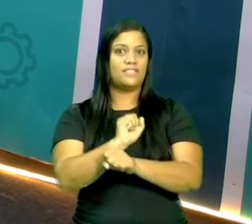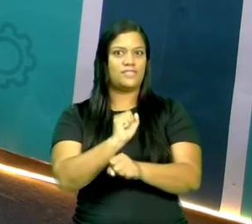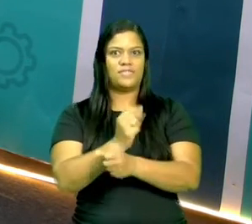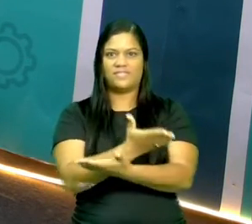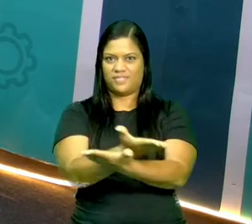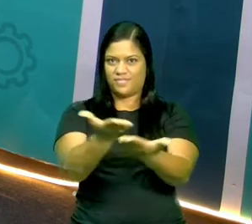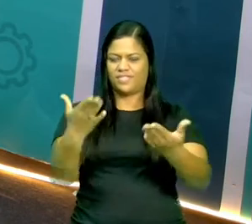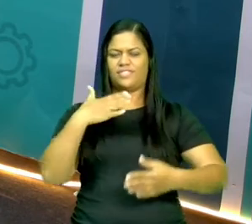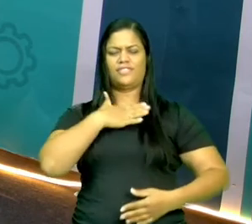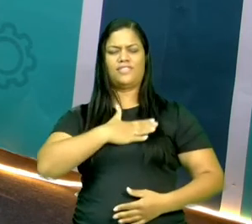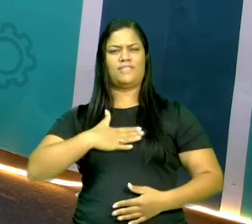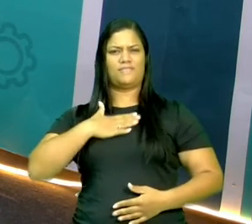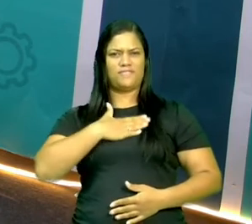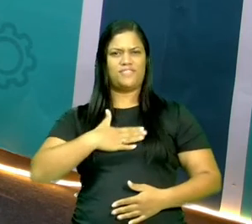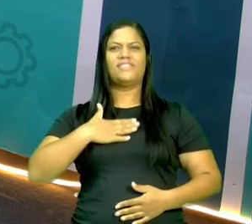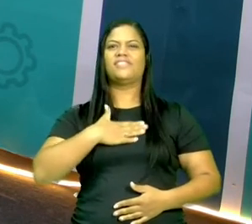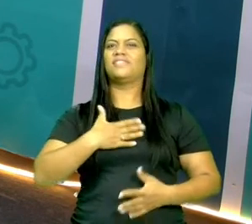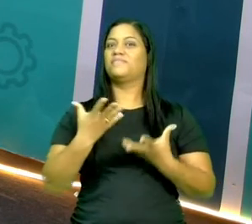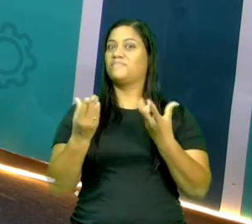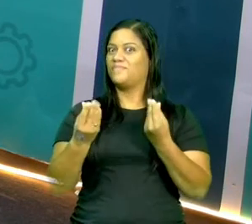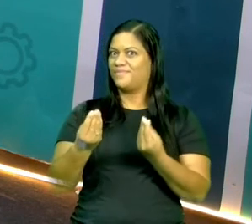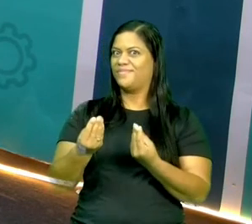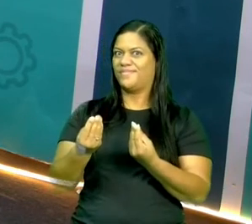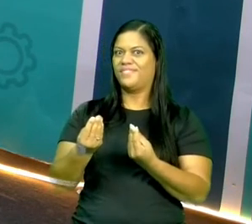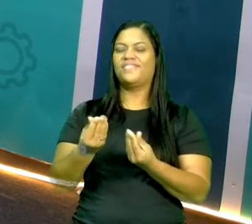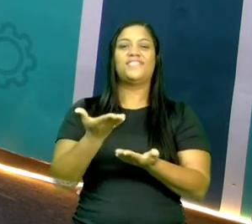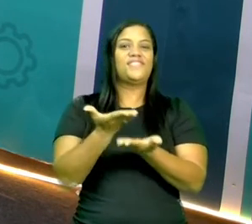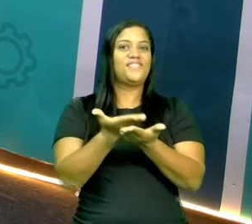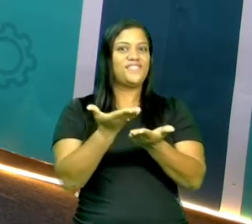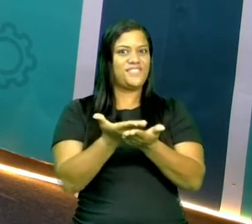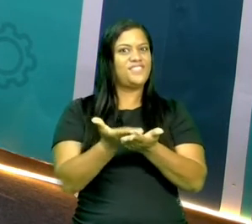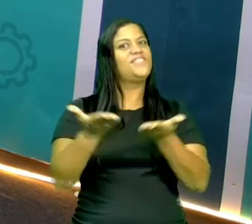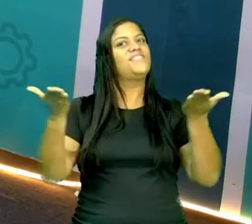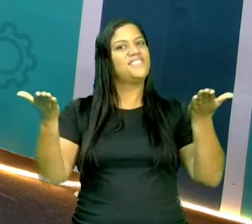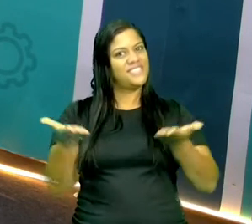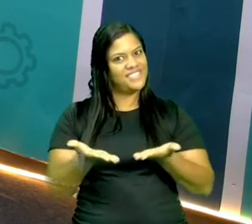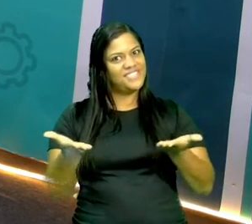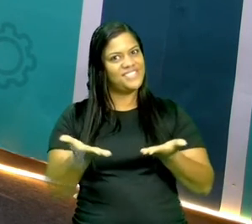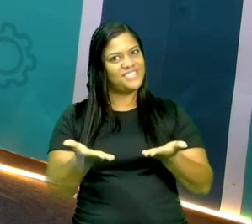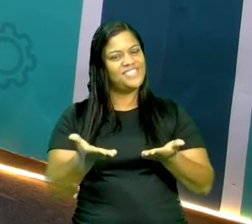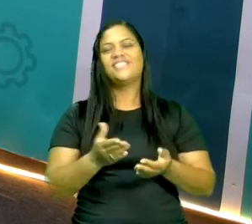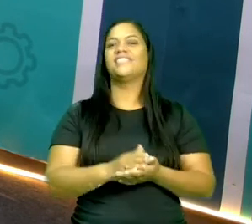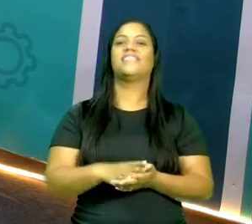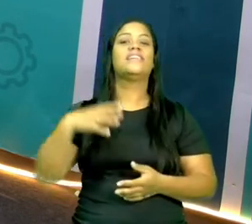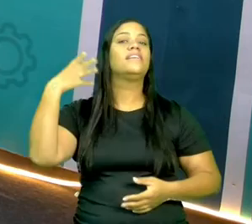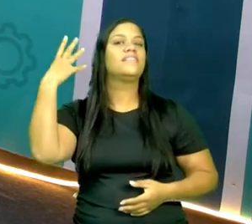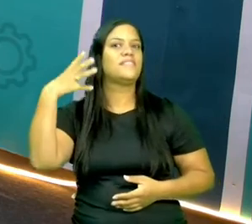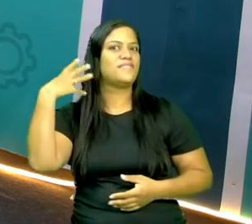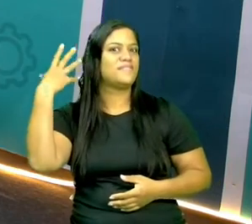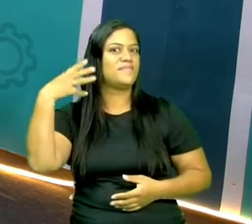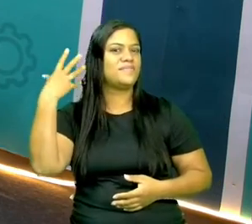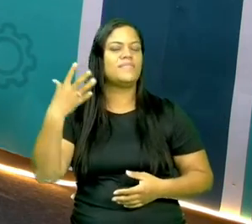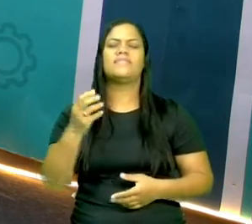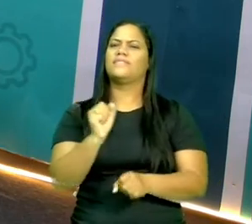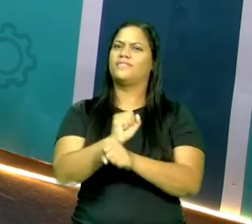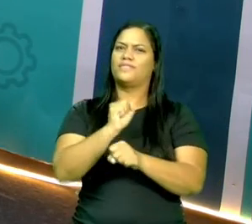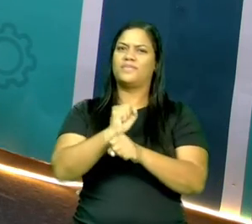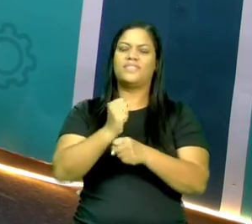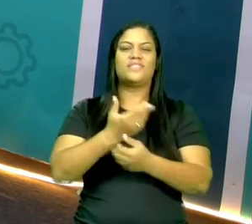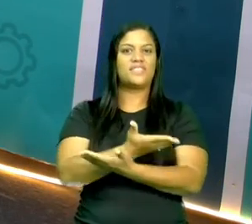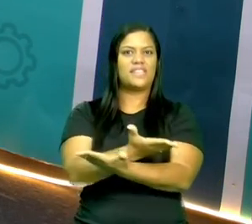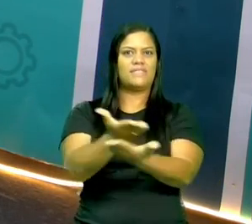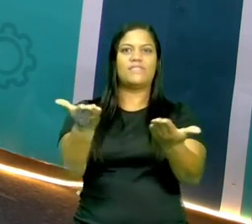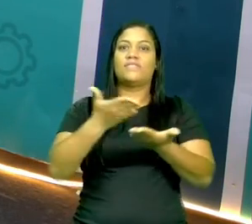vocês tenham gostado bastante da nossa aulinha de hoje, das nossas musiquinhas. Eu espero que